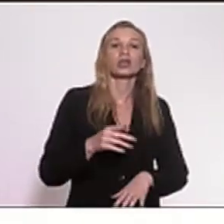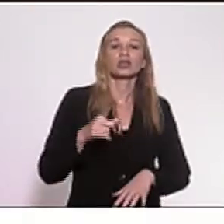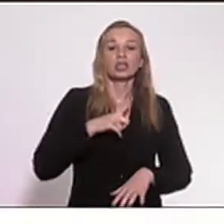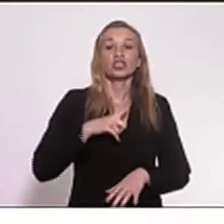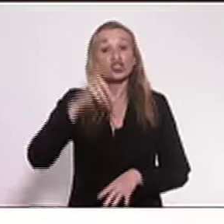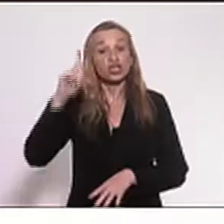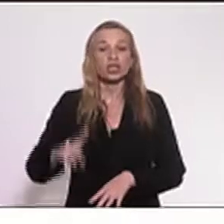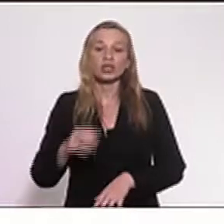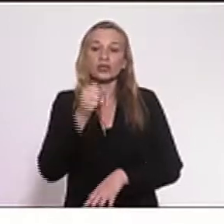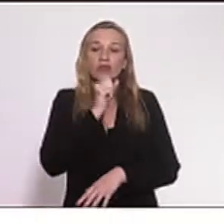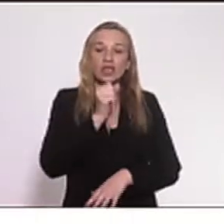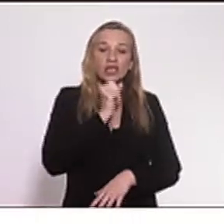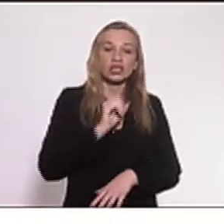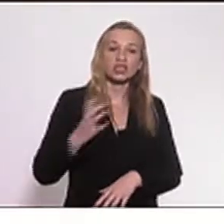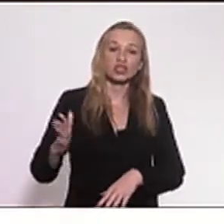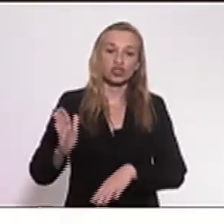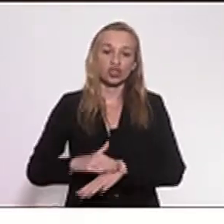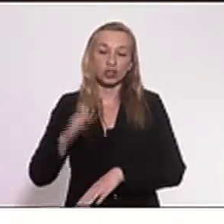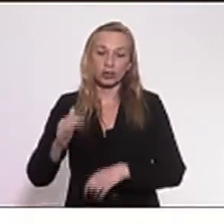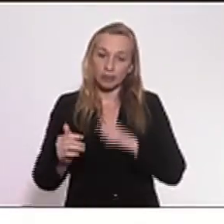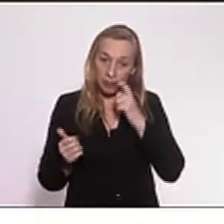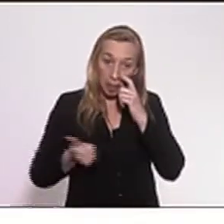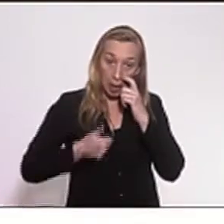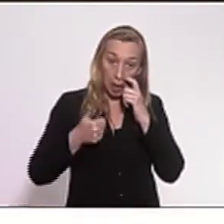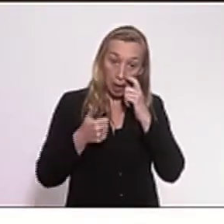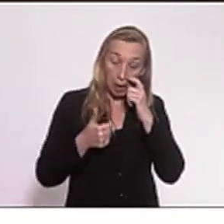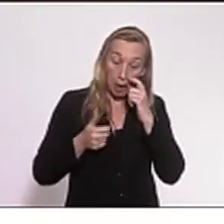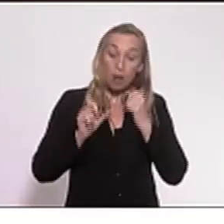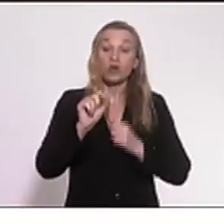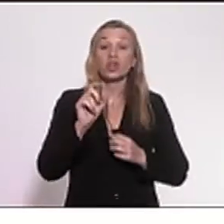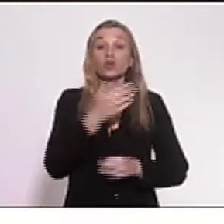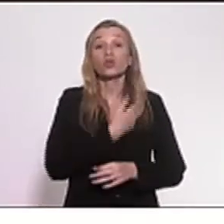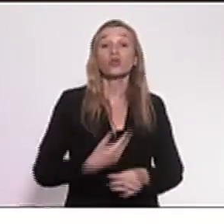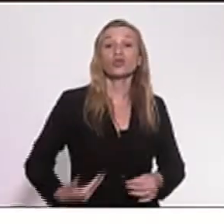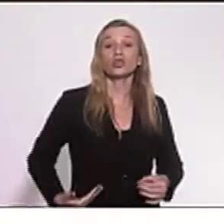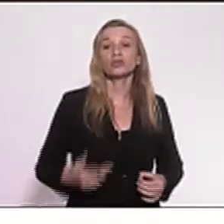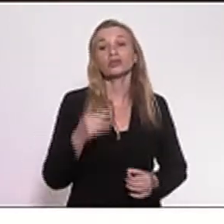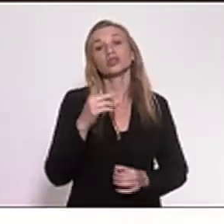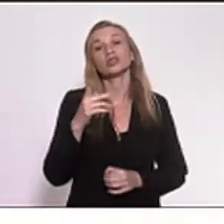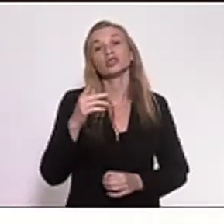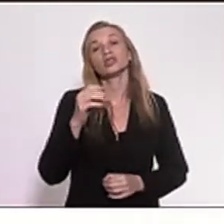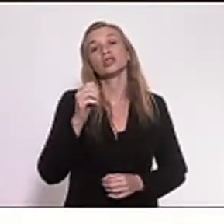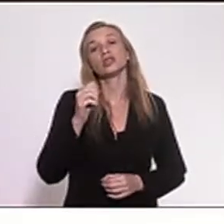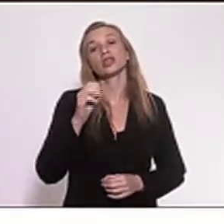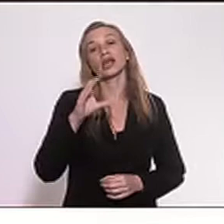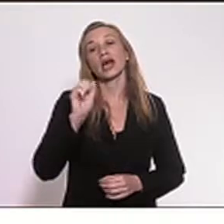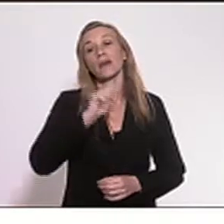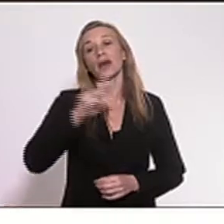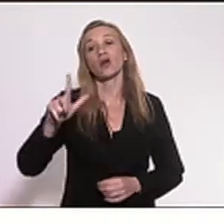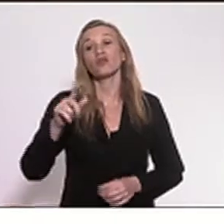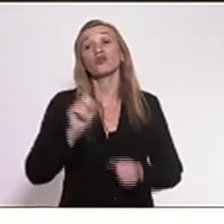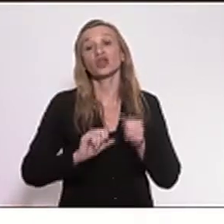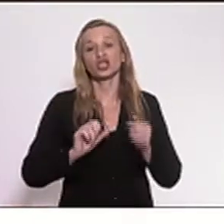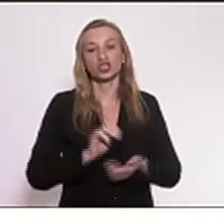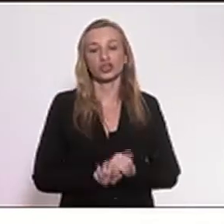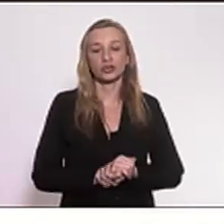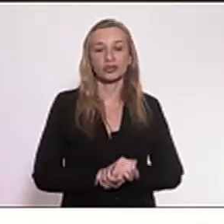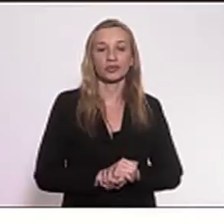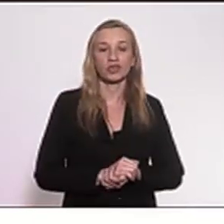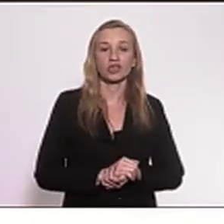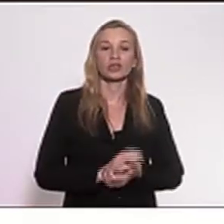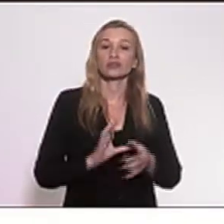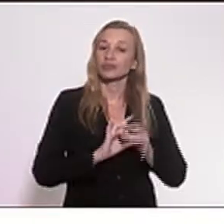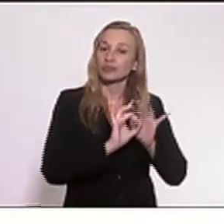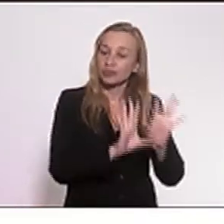e de uma aposentadoria. Só que o que o governo de Sérgio Cabral fez? Deixou de